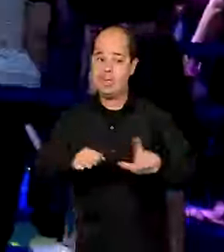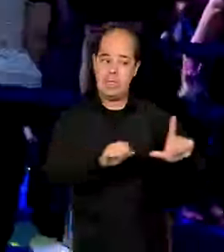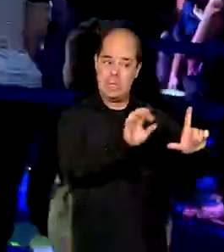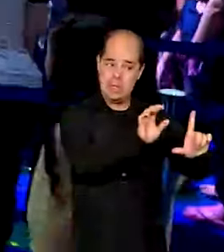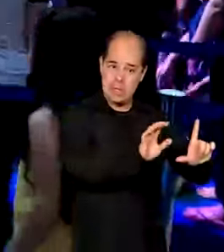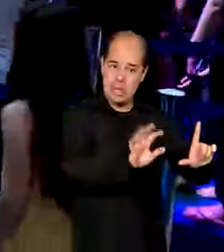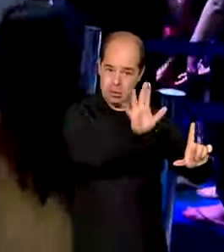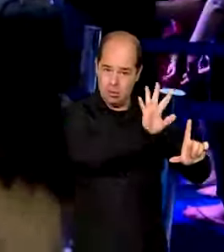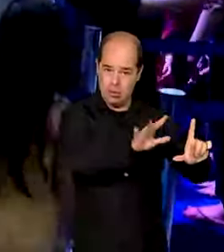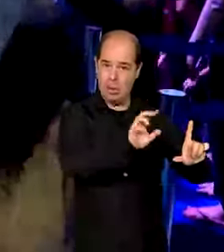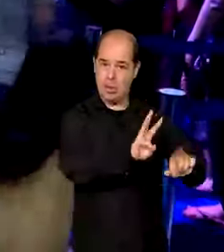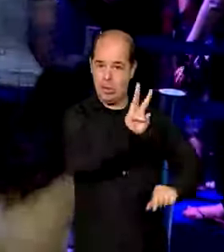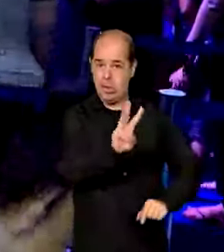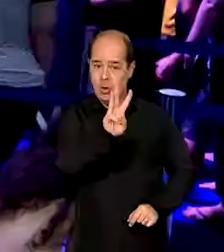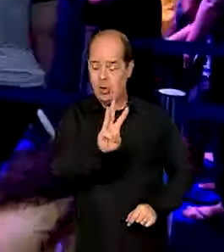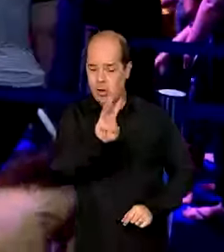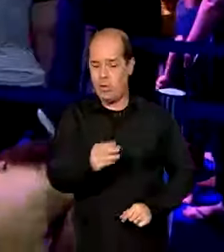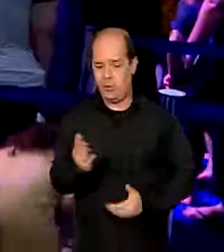site